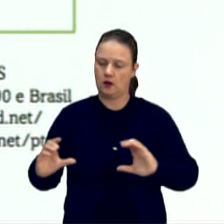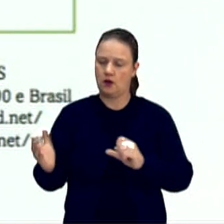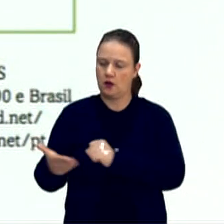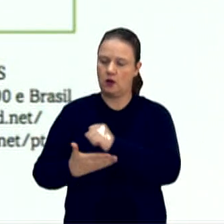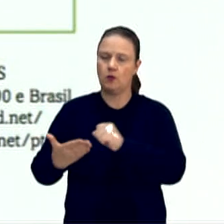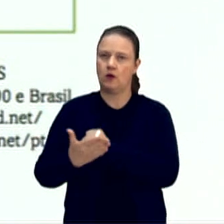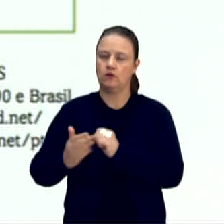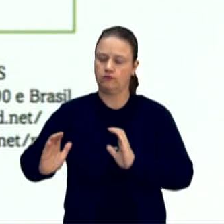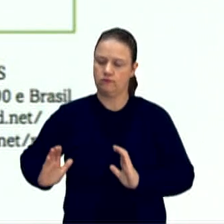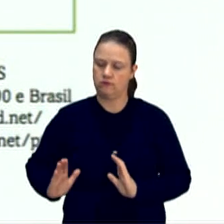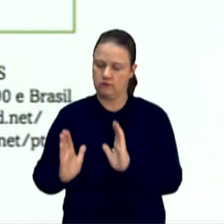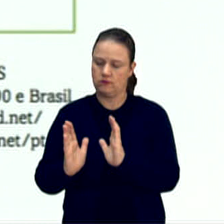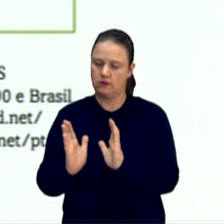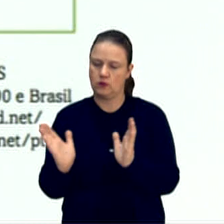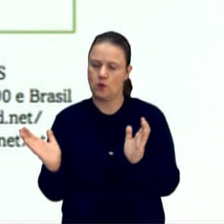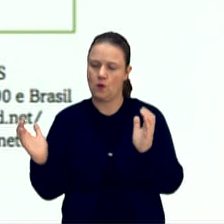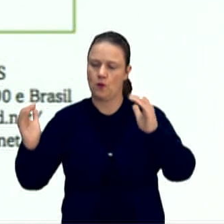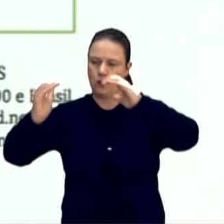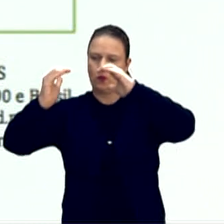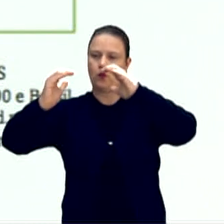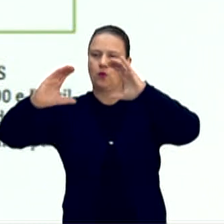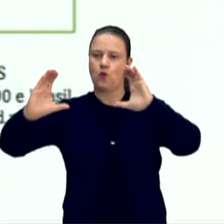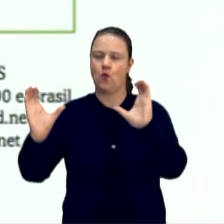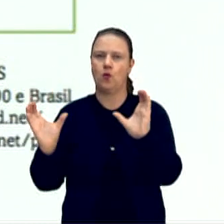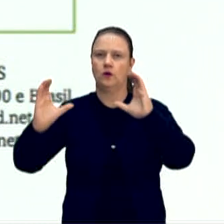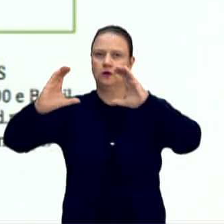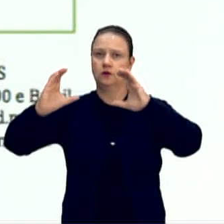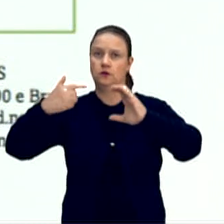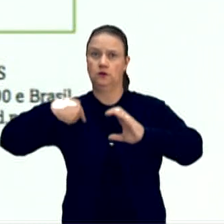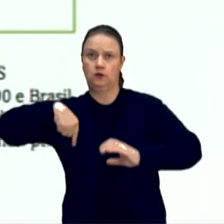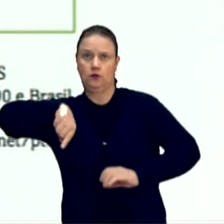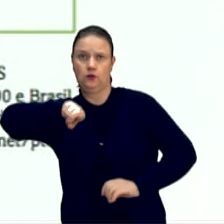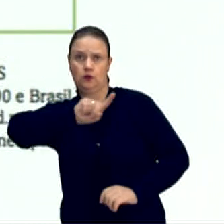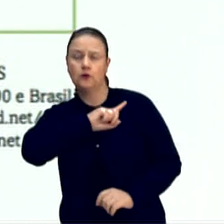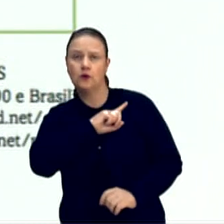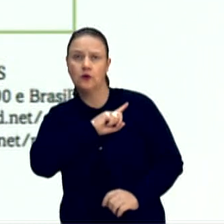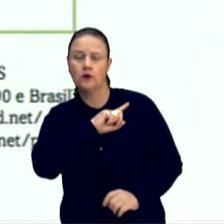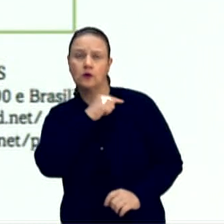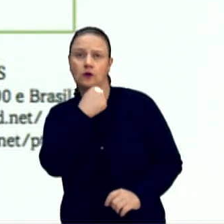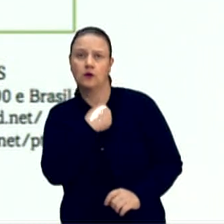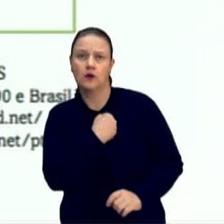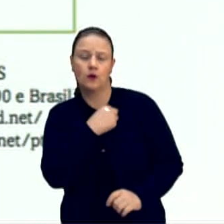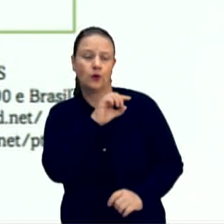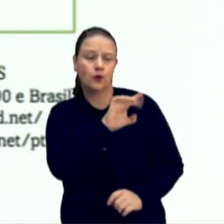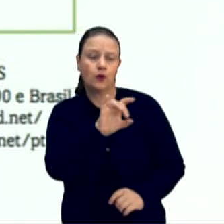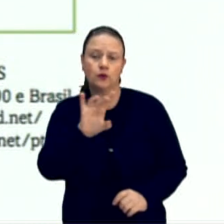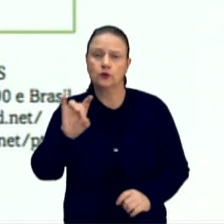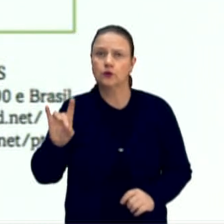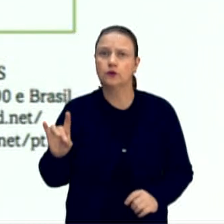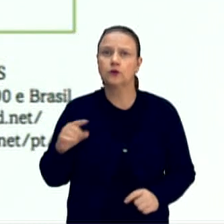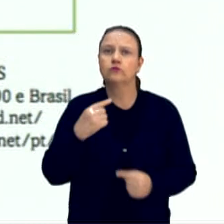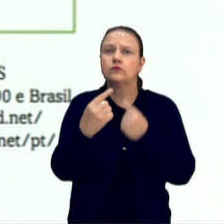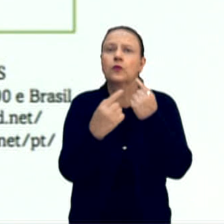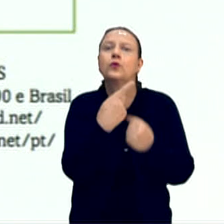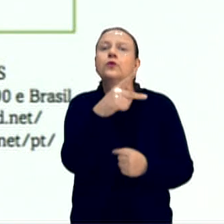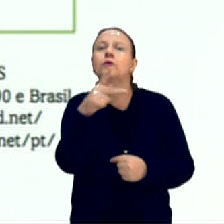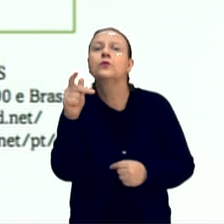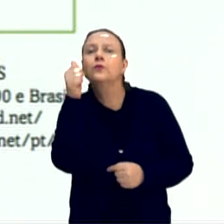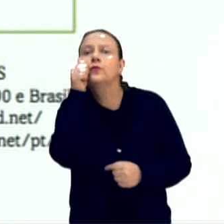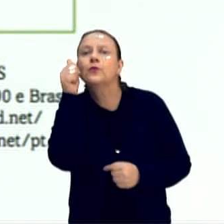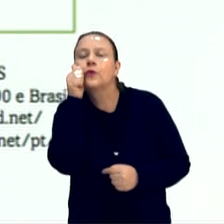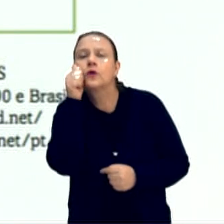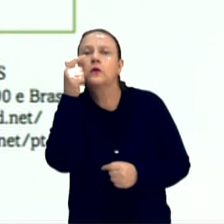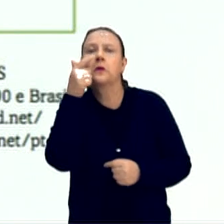sua base. Isso sou eu, são os outros professores, são seus pais,